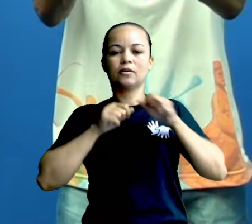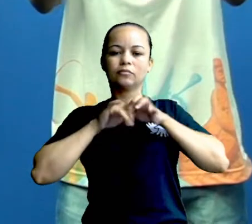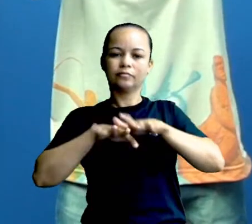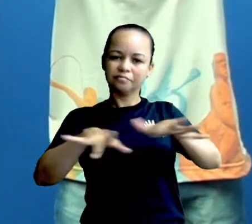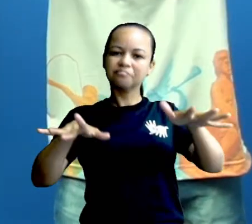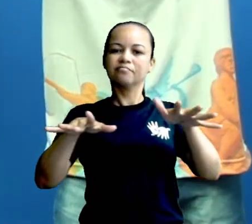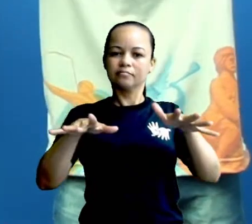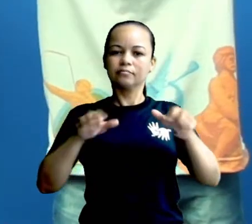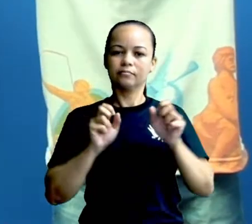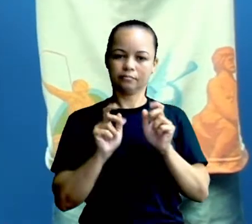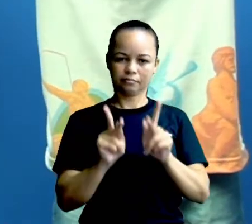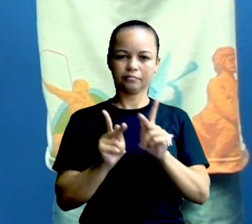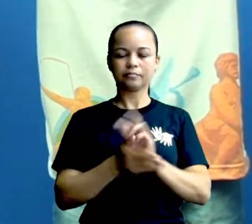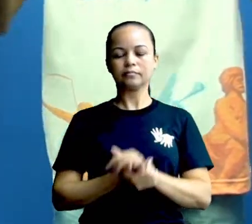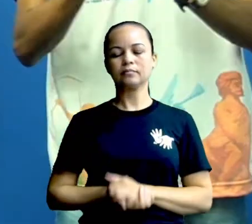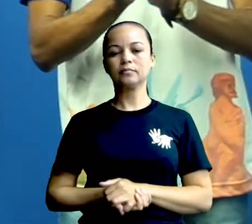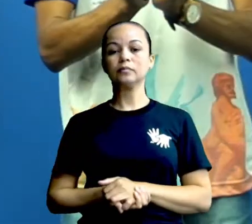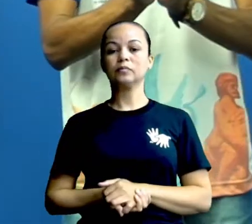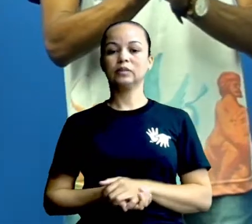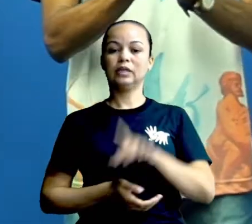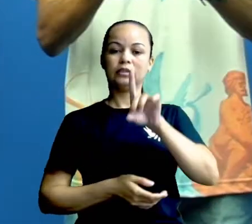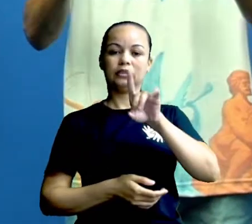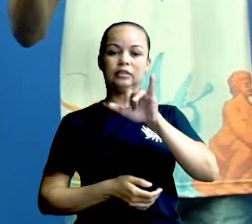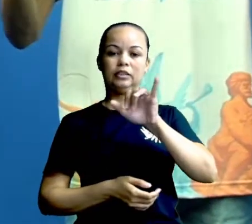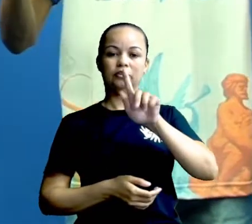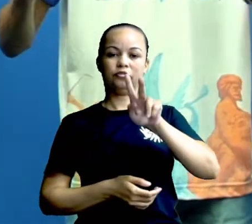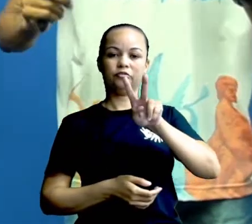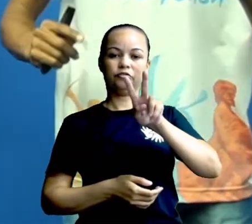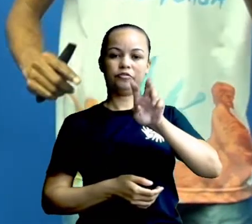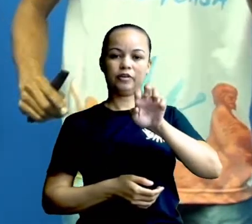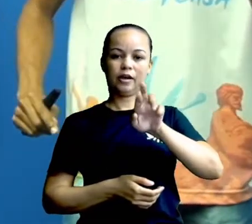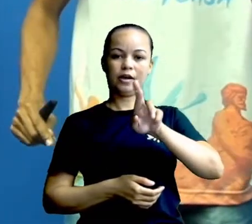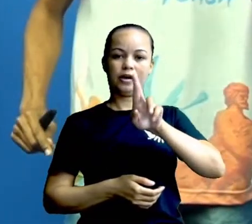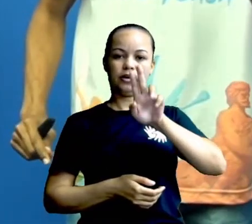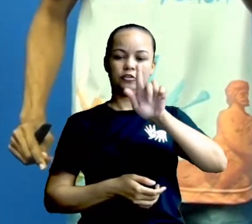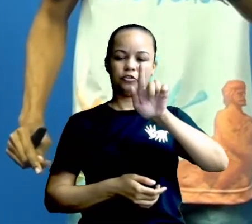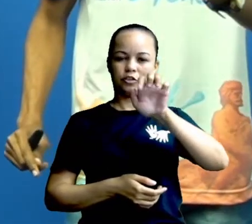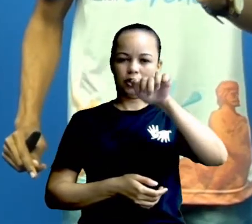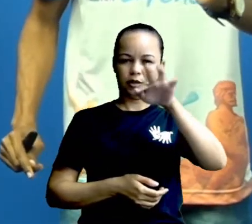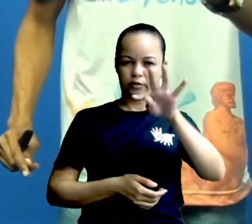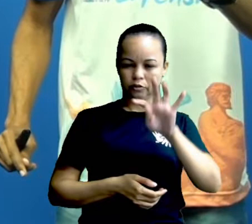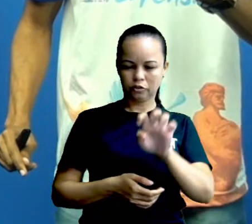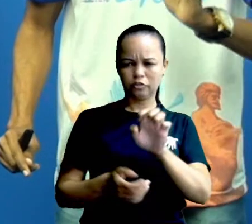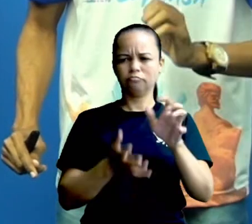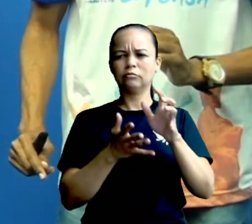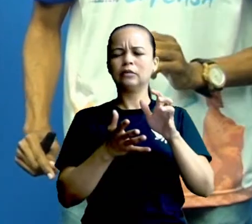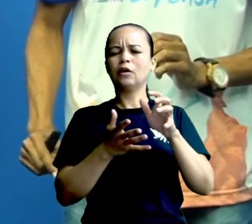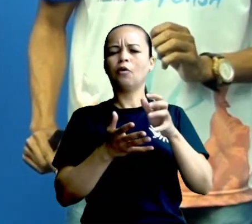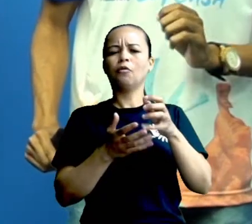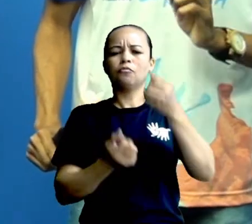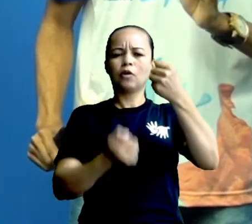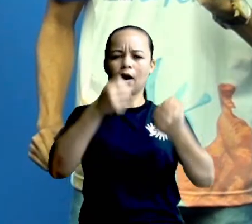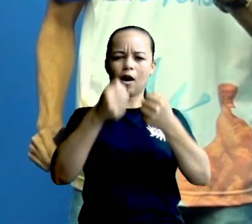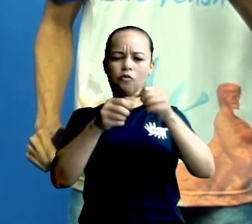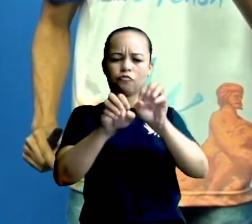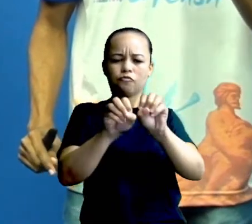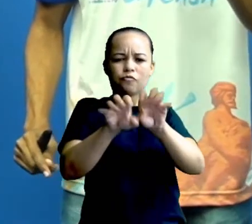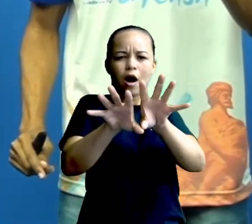se espalha, ok? Divergente. Então, farol de um